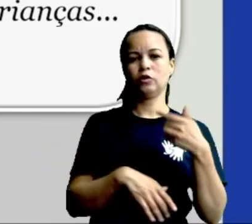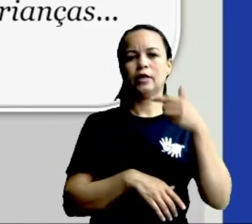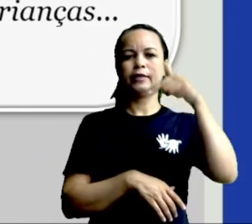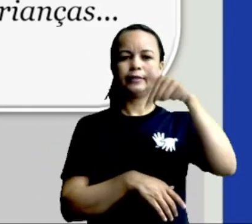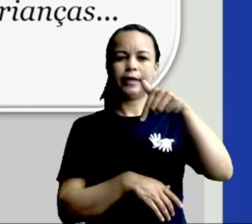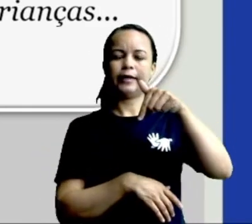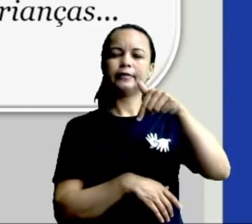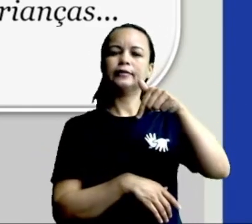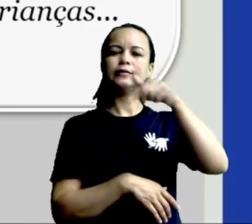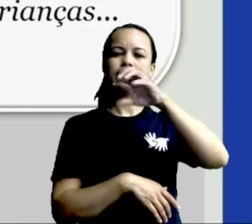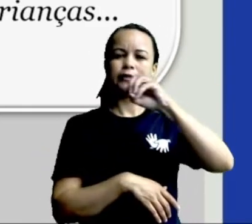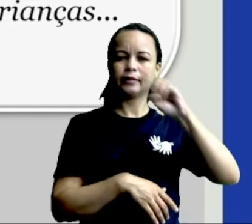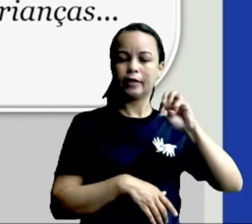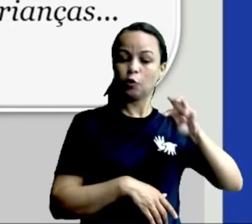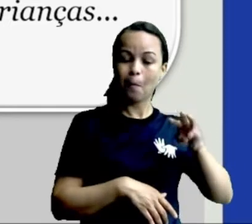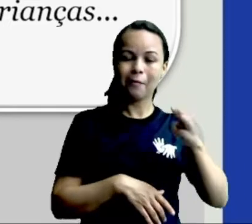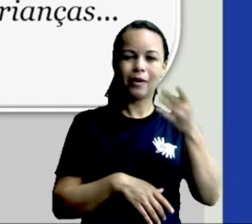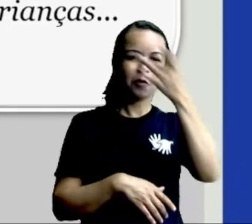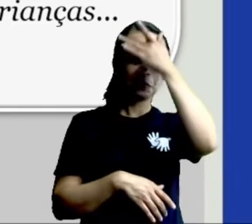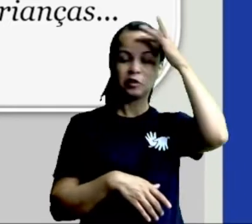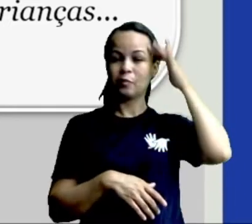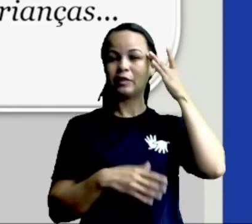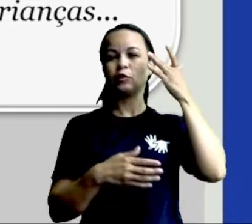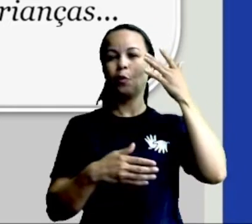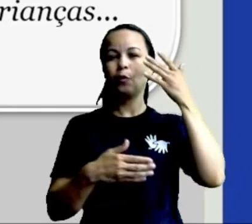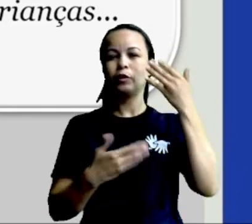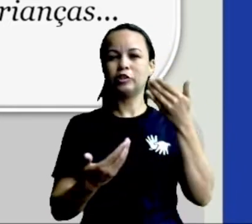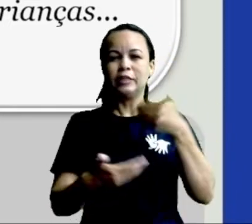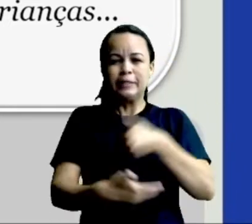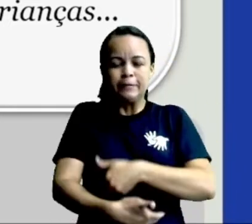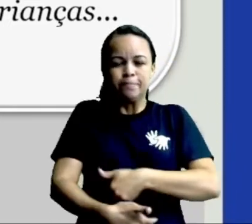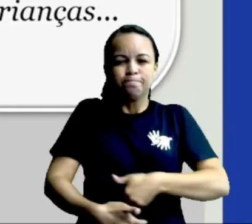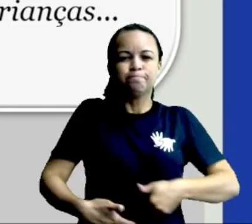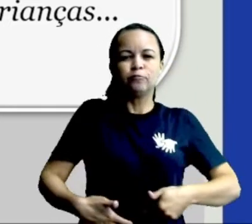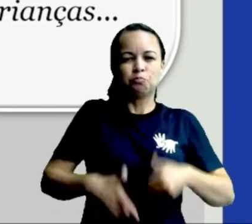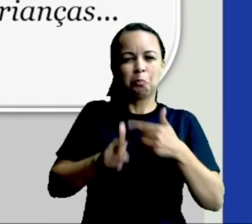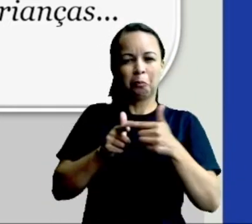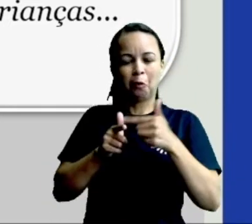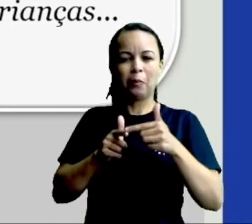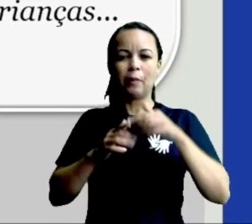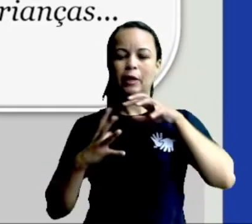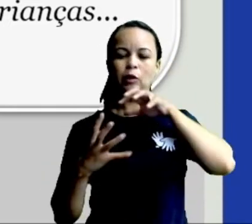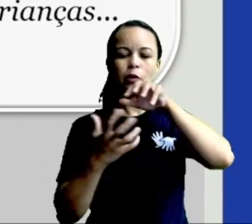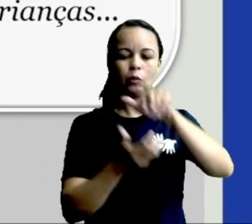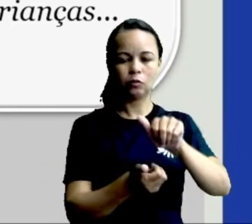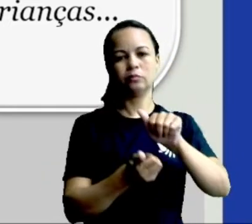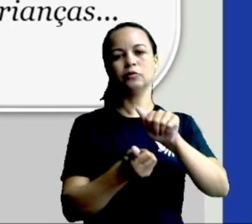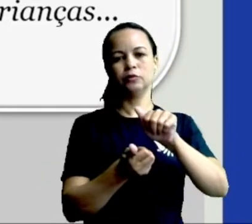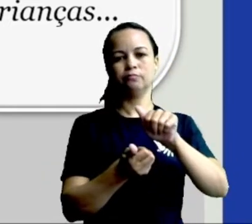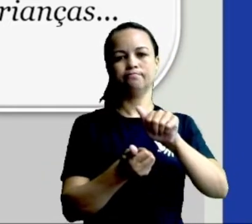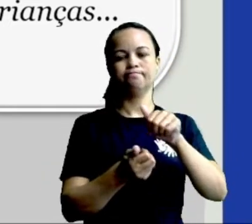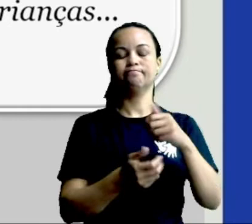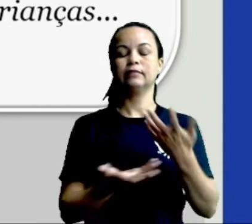milhões de pessoas que passam fome em todo o planeta. Então aí um problema, né? Esse número é bem alto